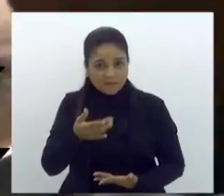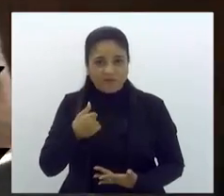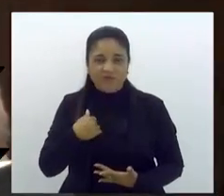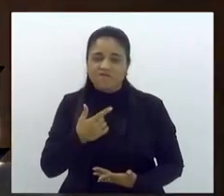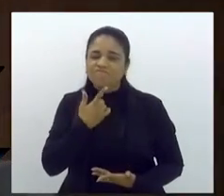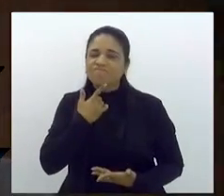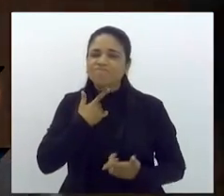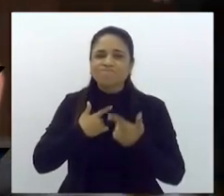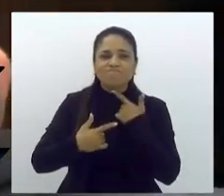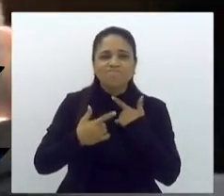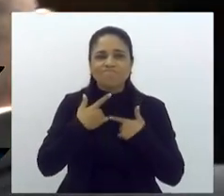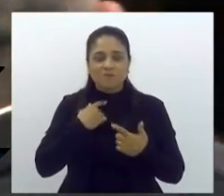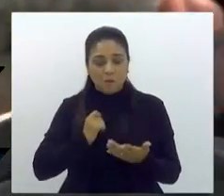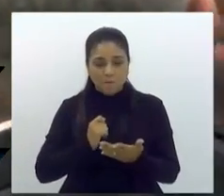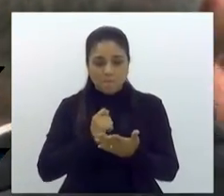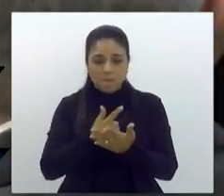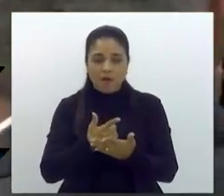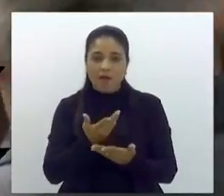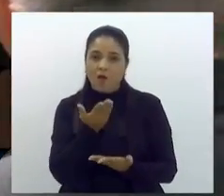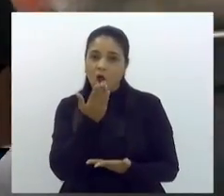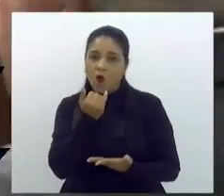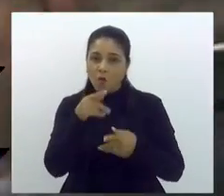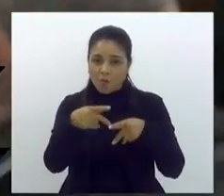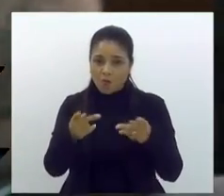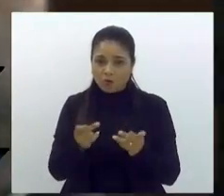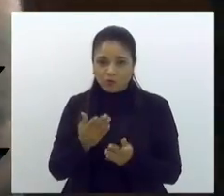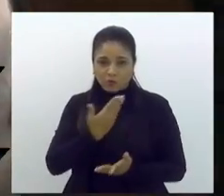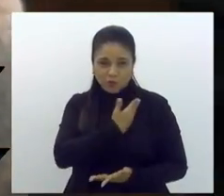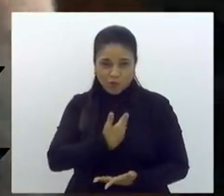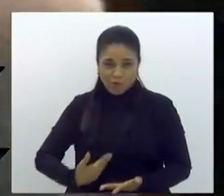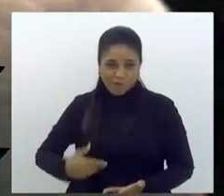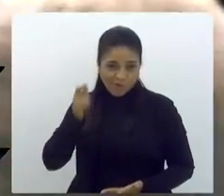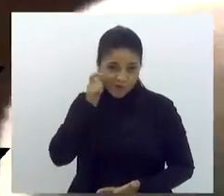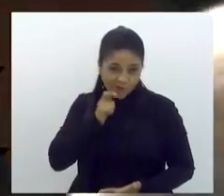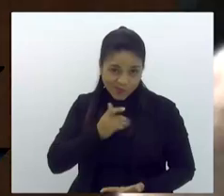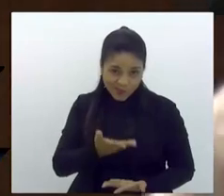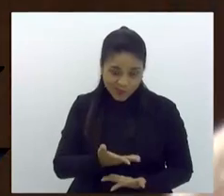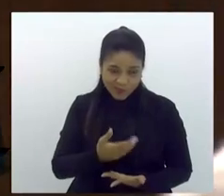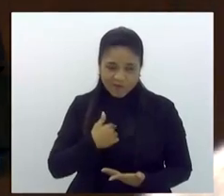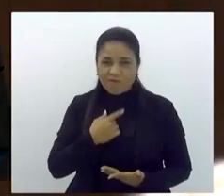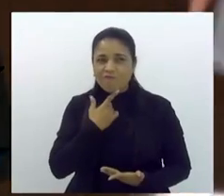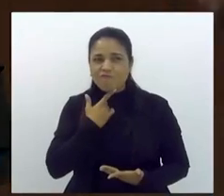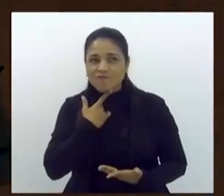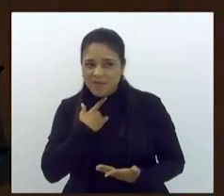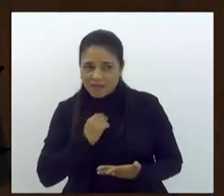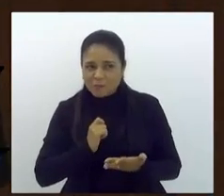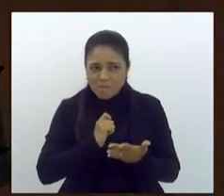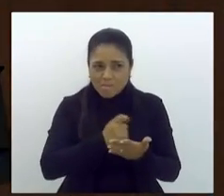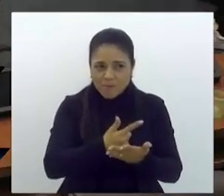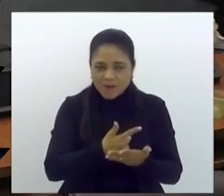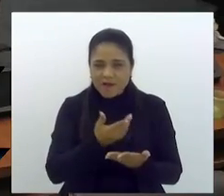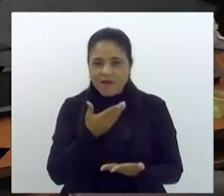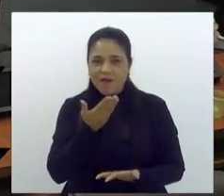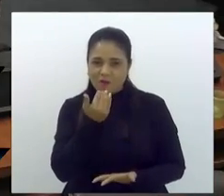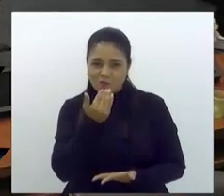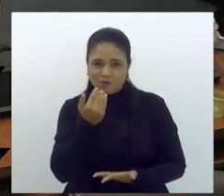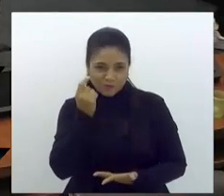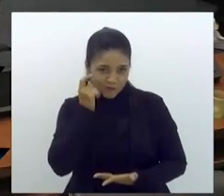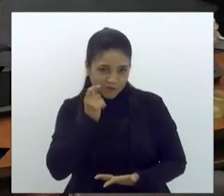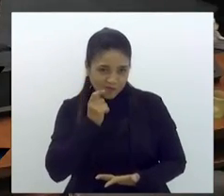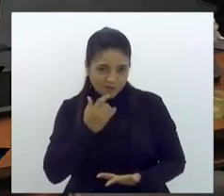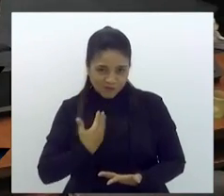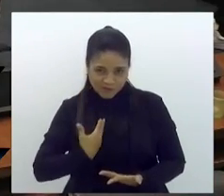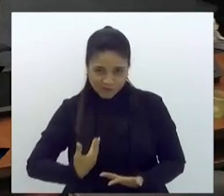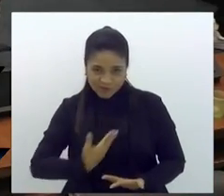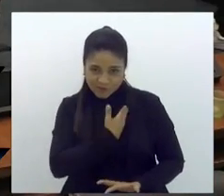desejei pagar o almoço para o governador Você não tem vontade de pagar o almoço para o governador e hoje